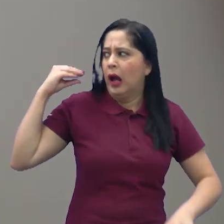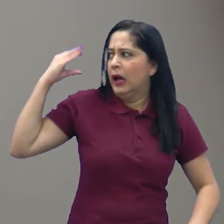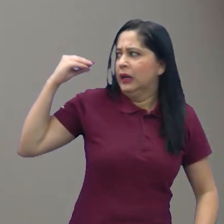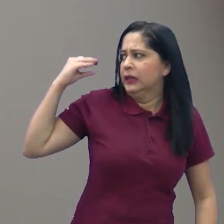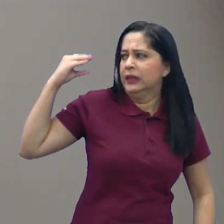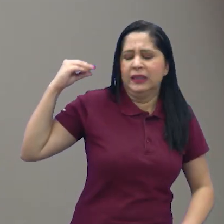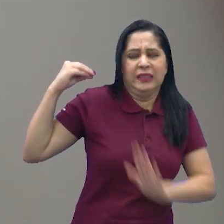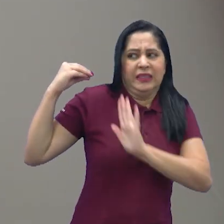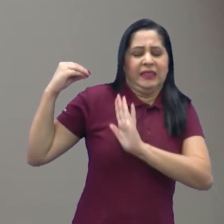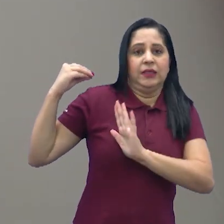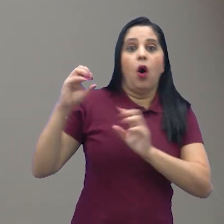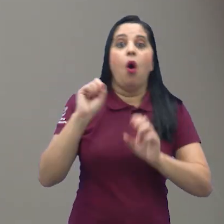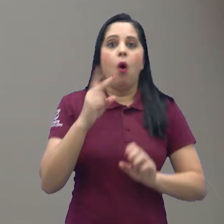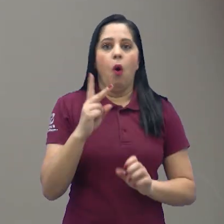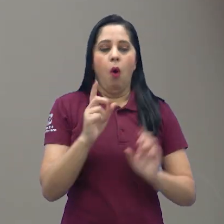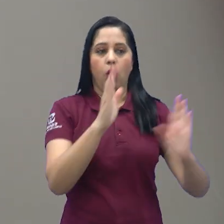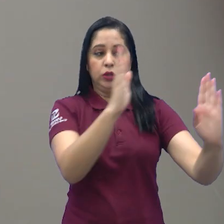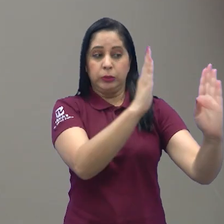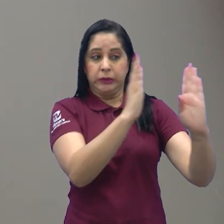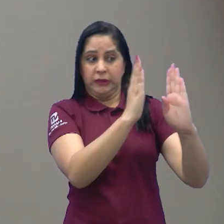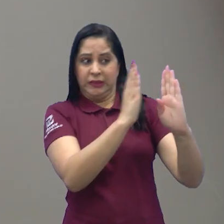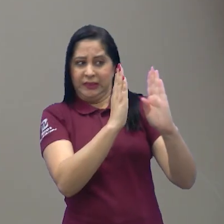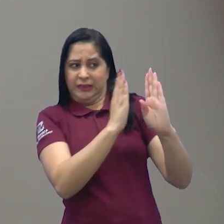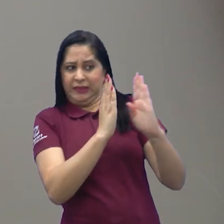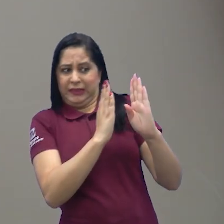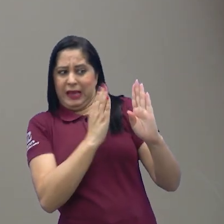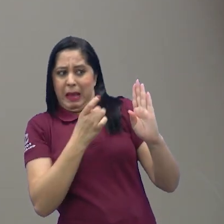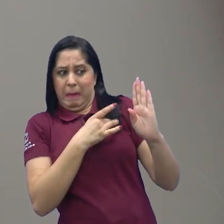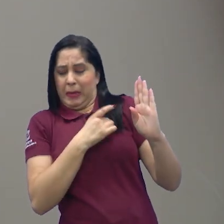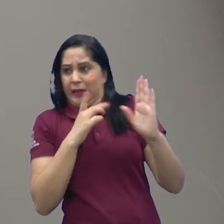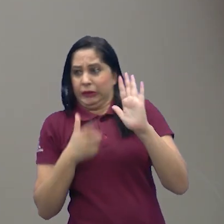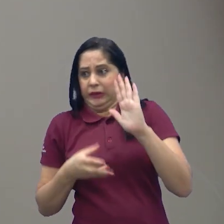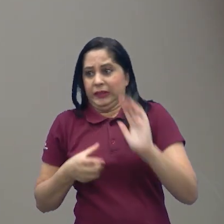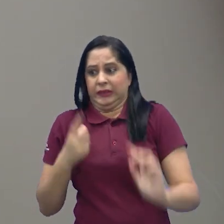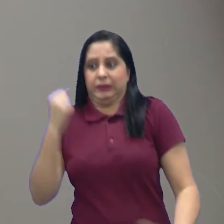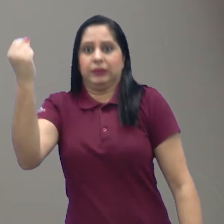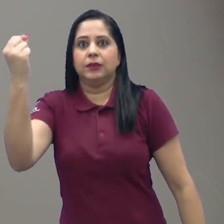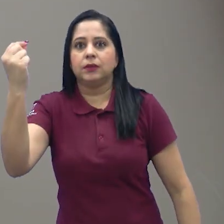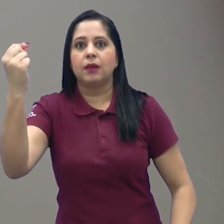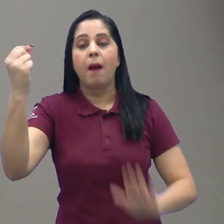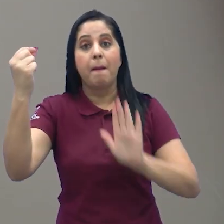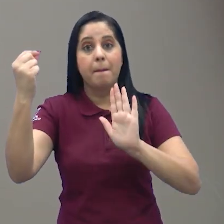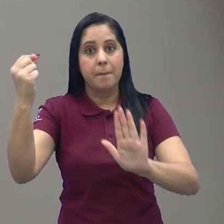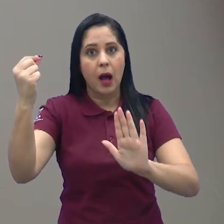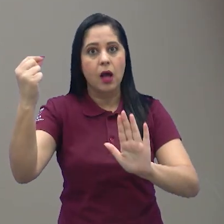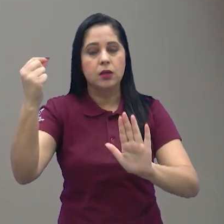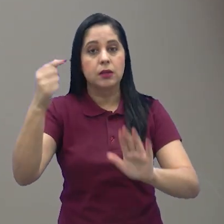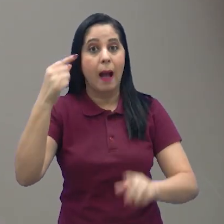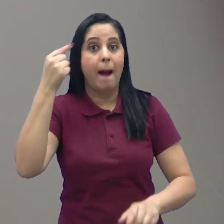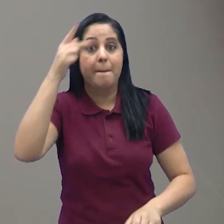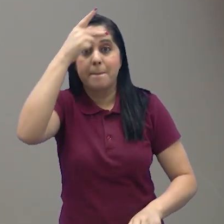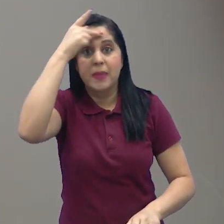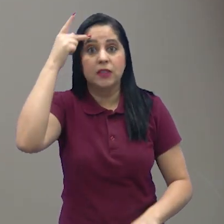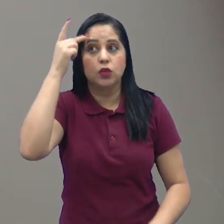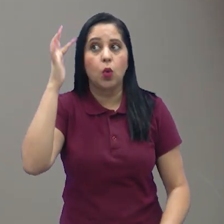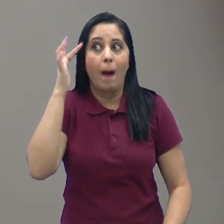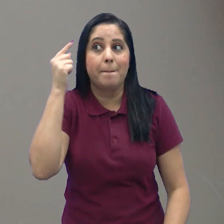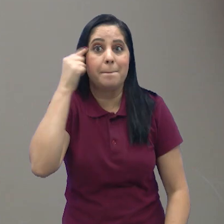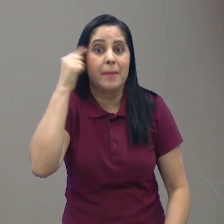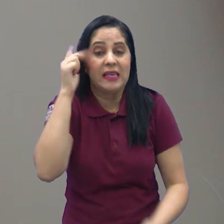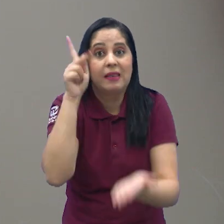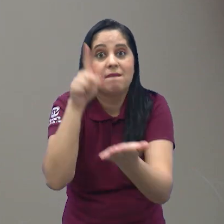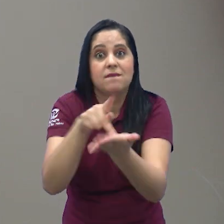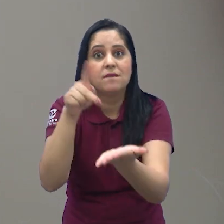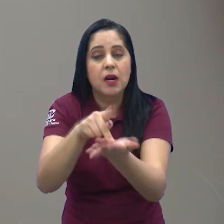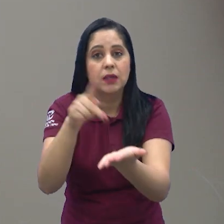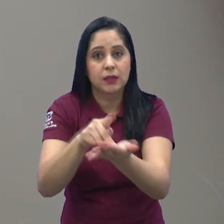são compartilhadas por outras pessoas, mas que para ele parecem absolutamente reais. Esse